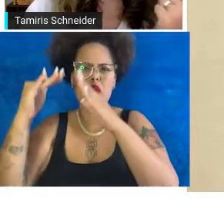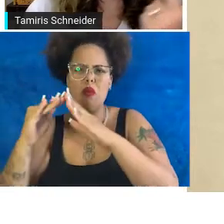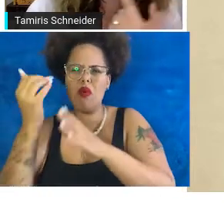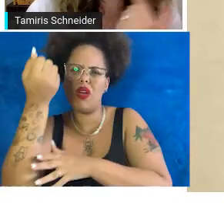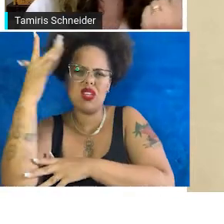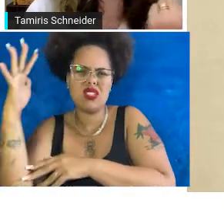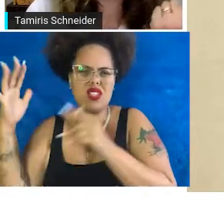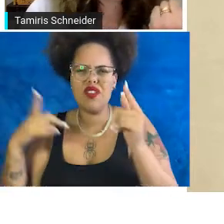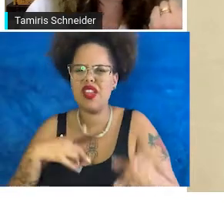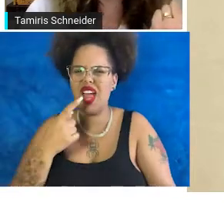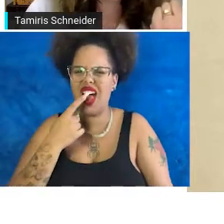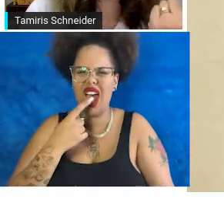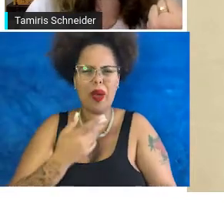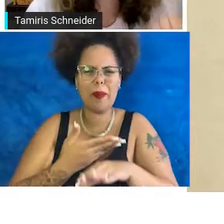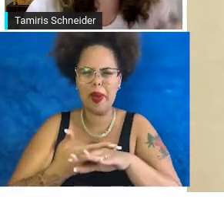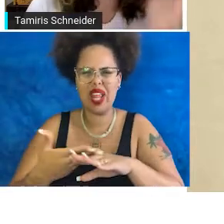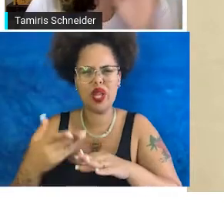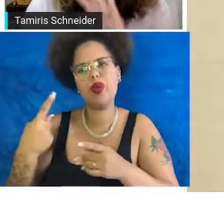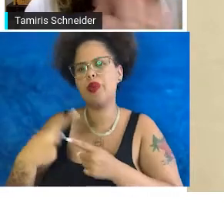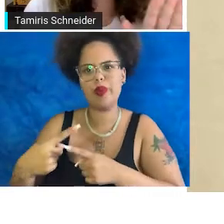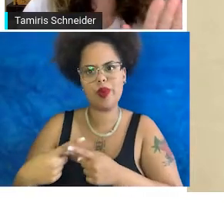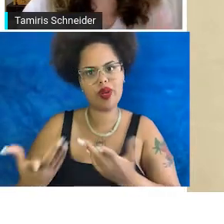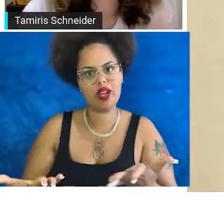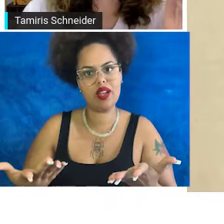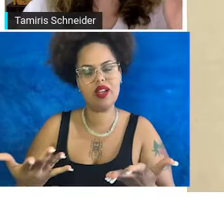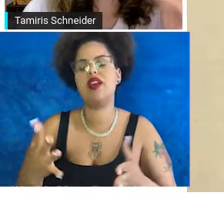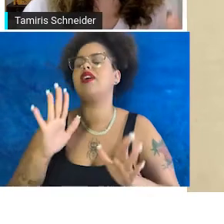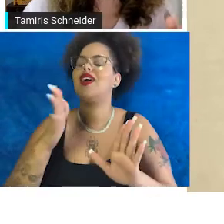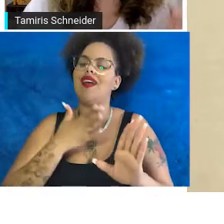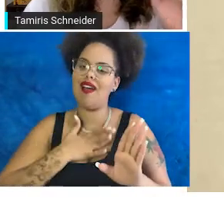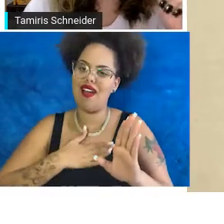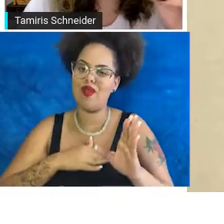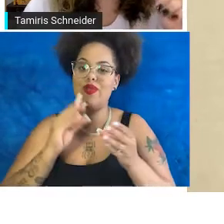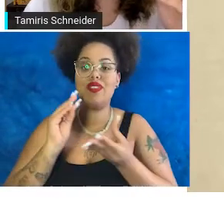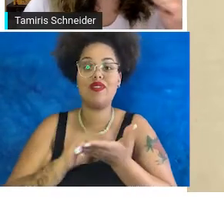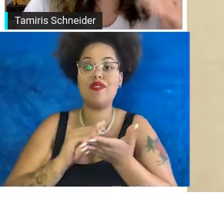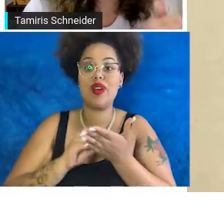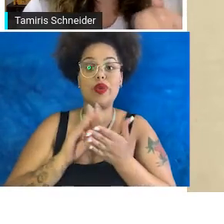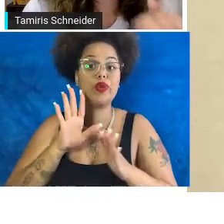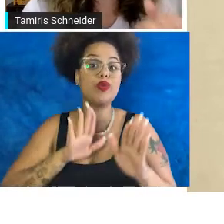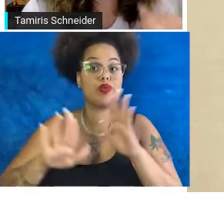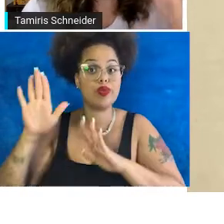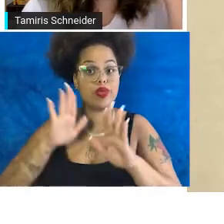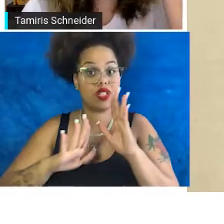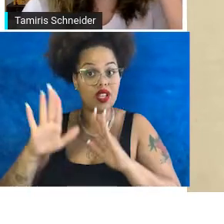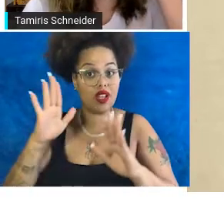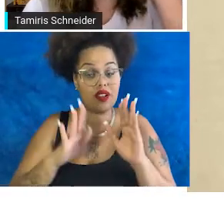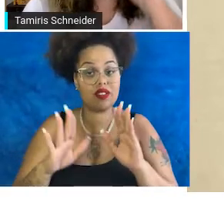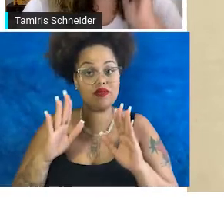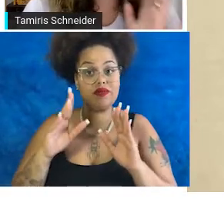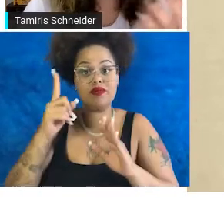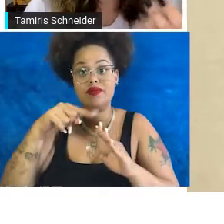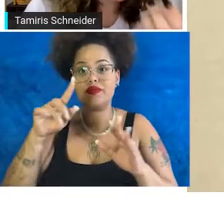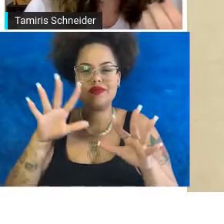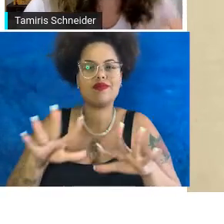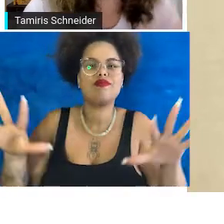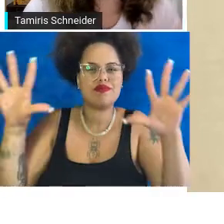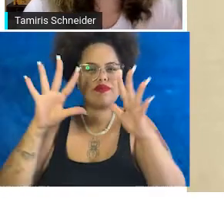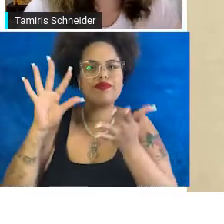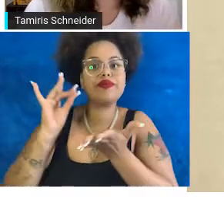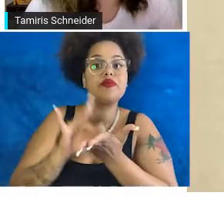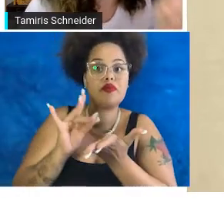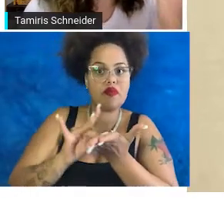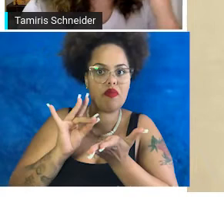selva e tem um dente tão branquinho, por quê? Calma, falta ali um cuidado com essa veracidade,